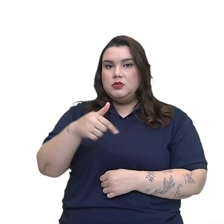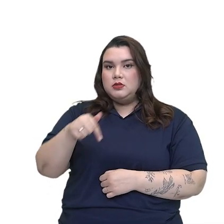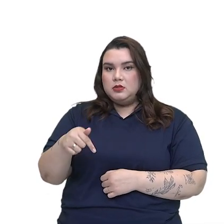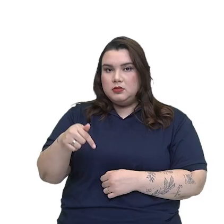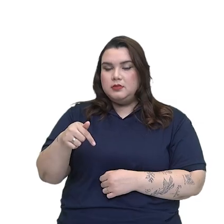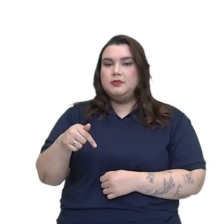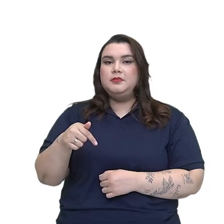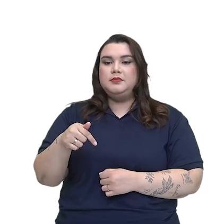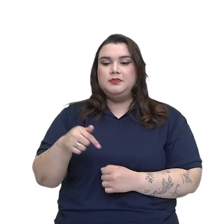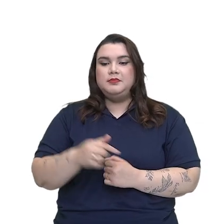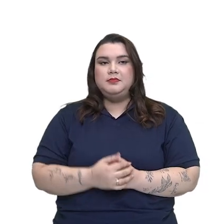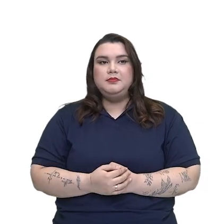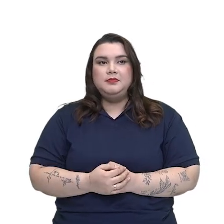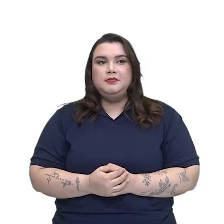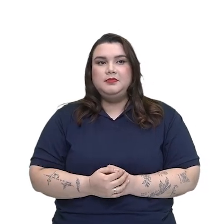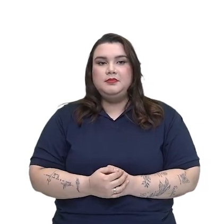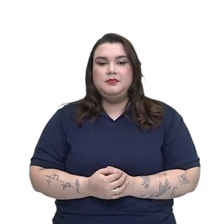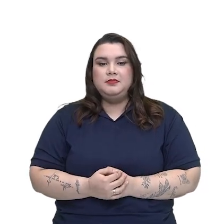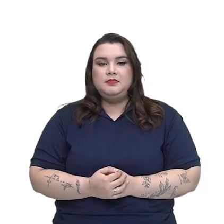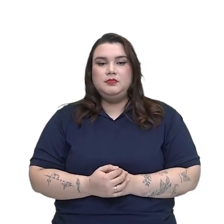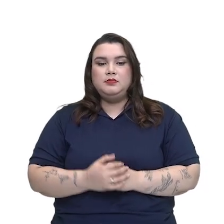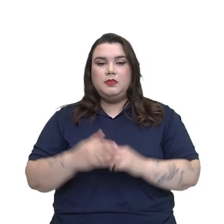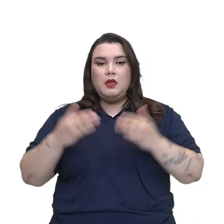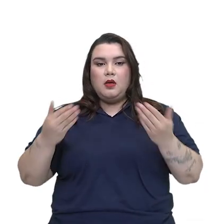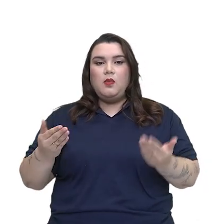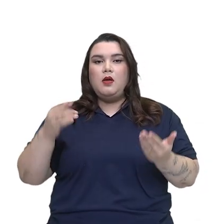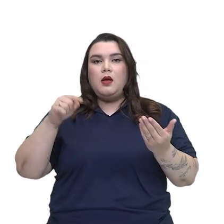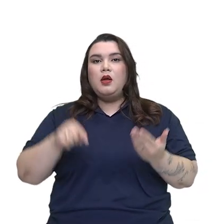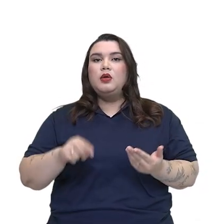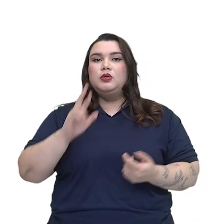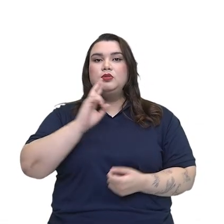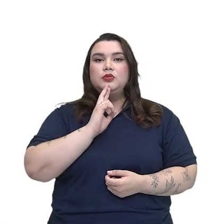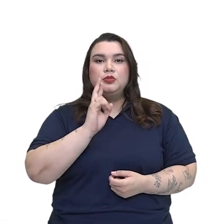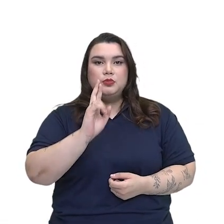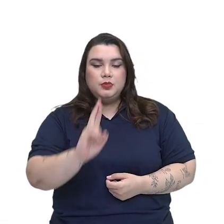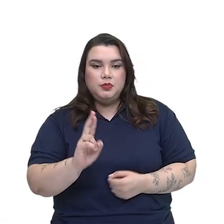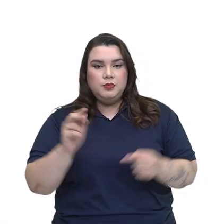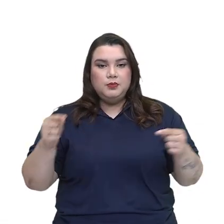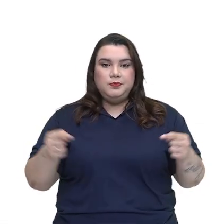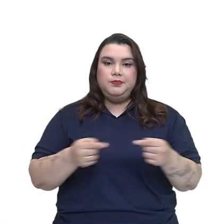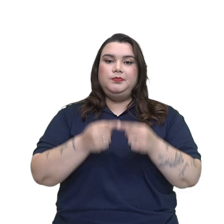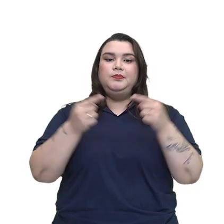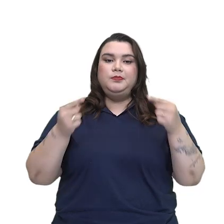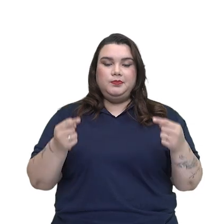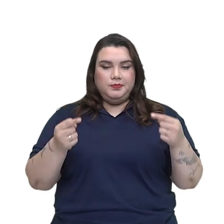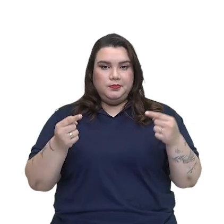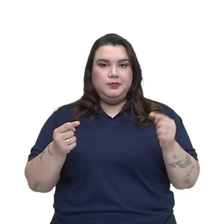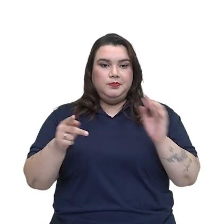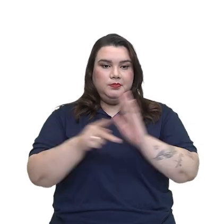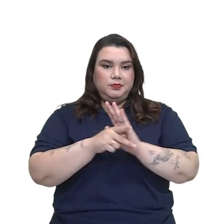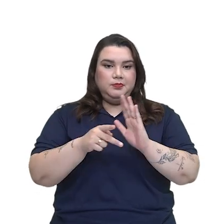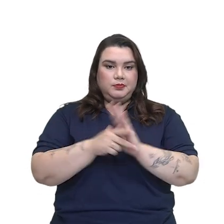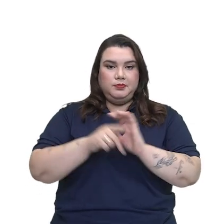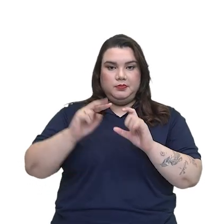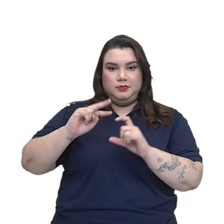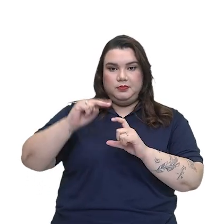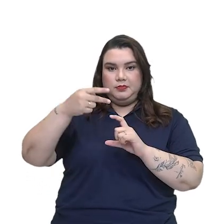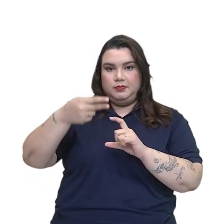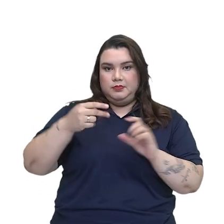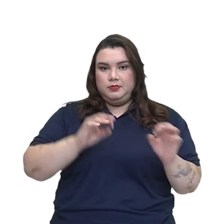dar 0,027. Esse é o nosso resultado desta potência.